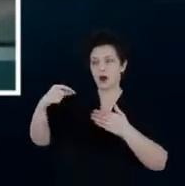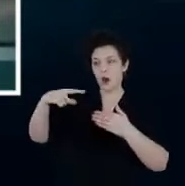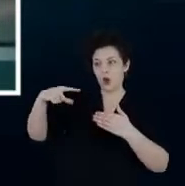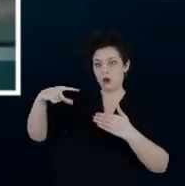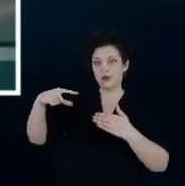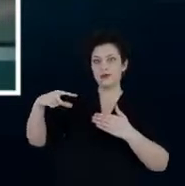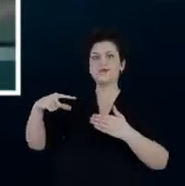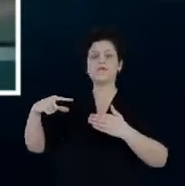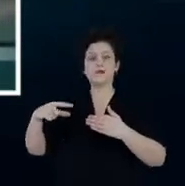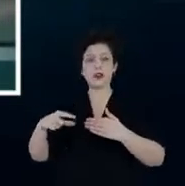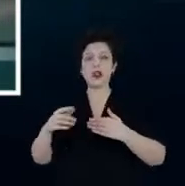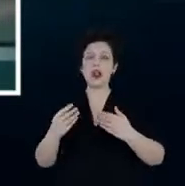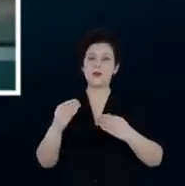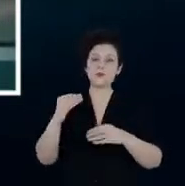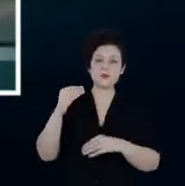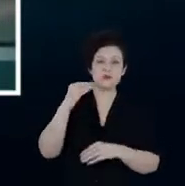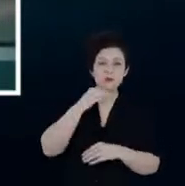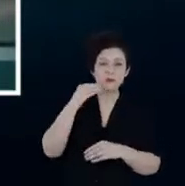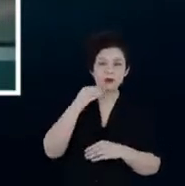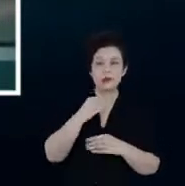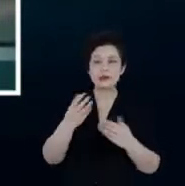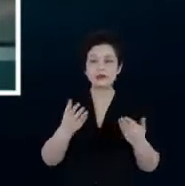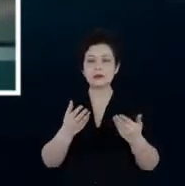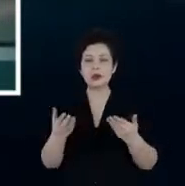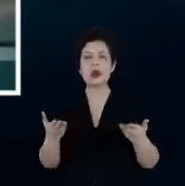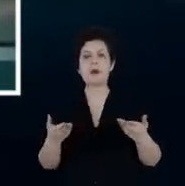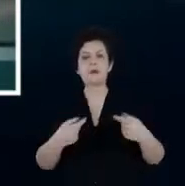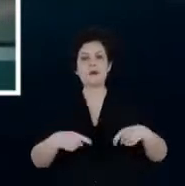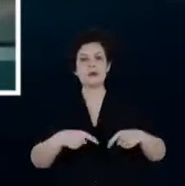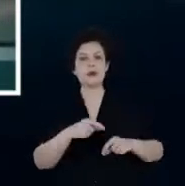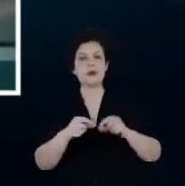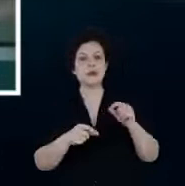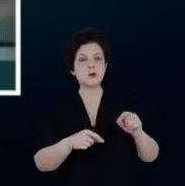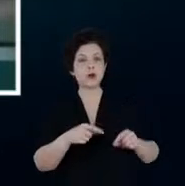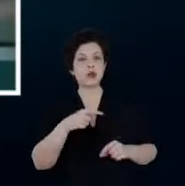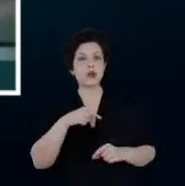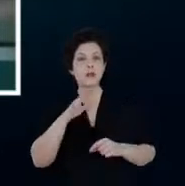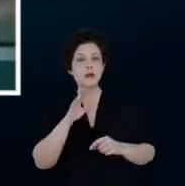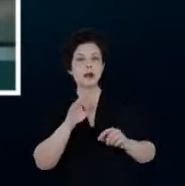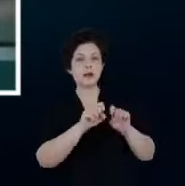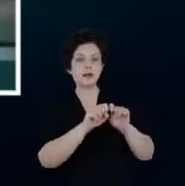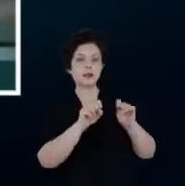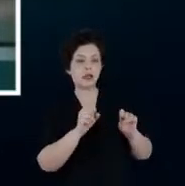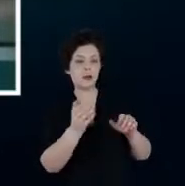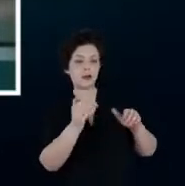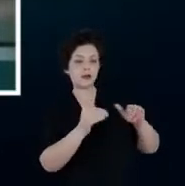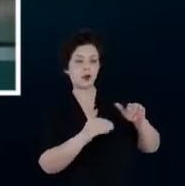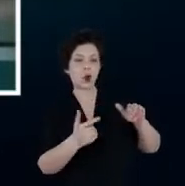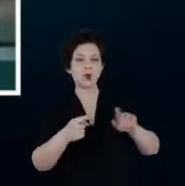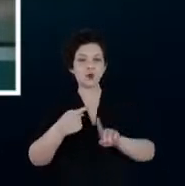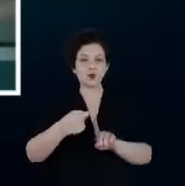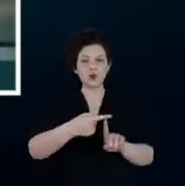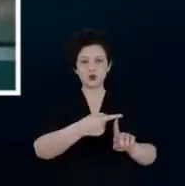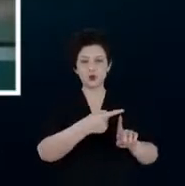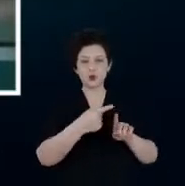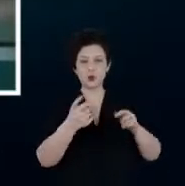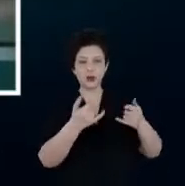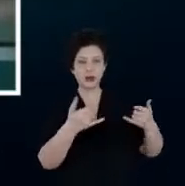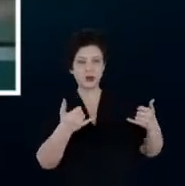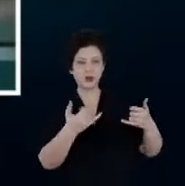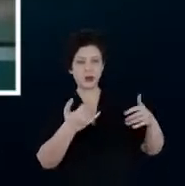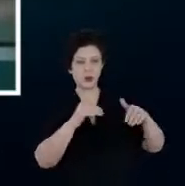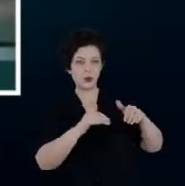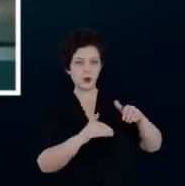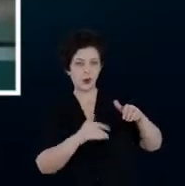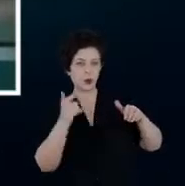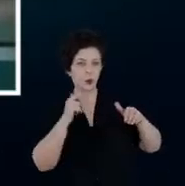vulneráveis. Então, nós precisamos de mais sistema de armazenamento de energia para